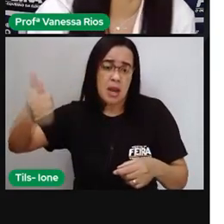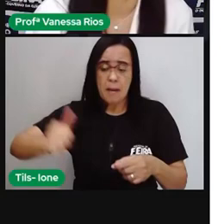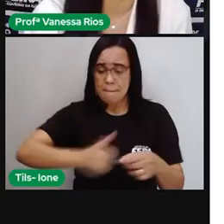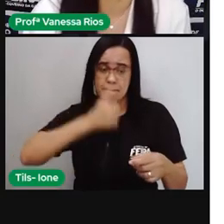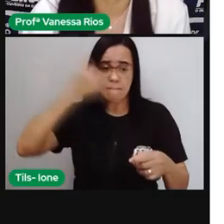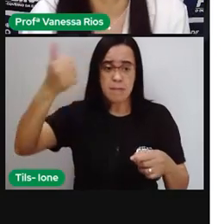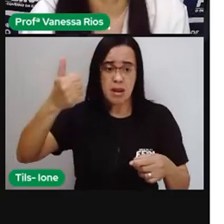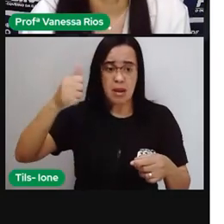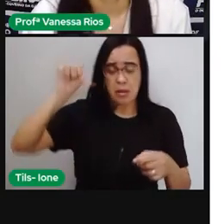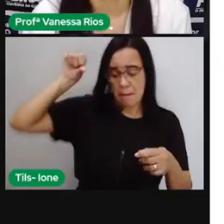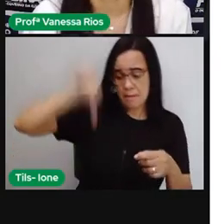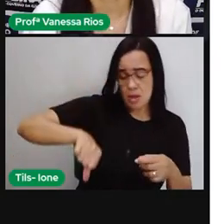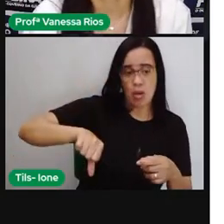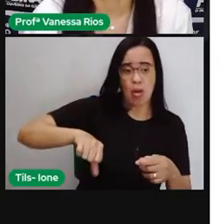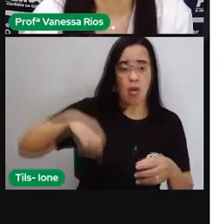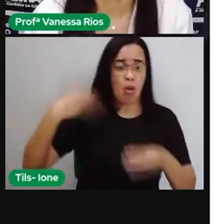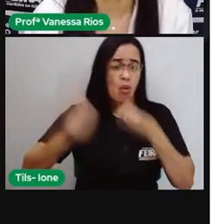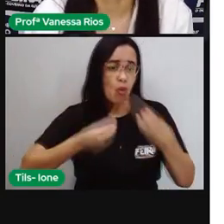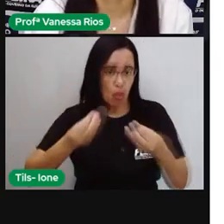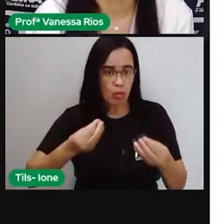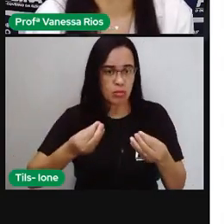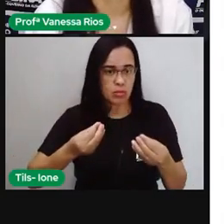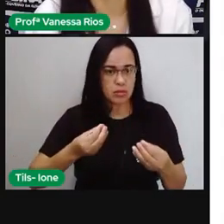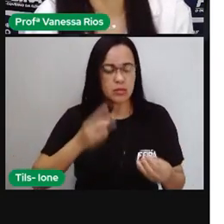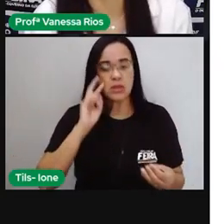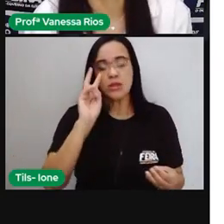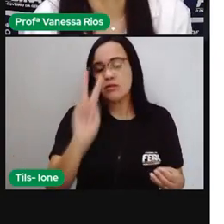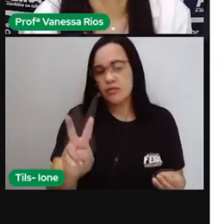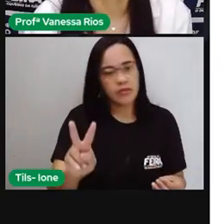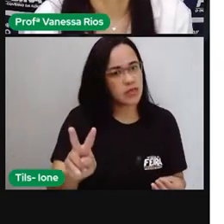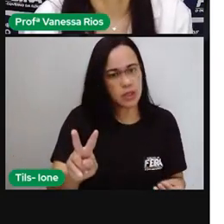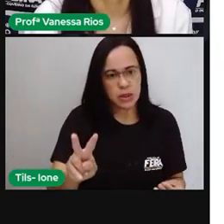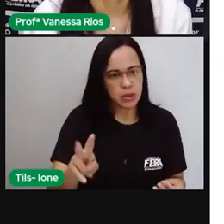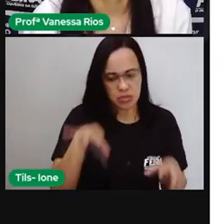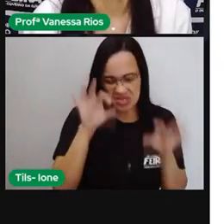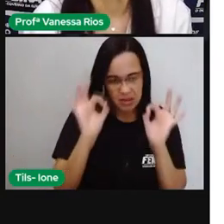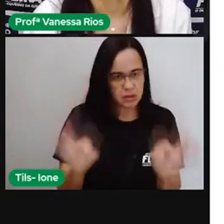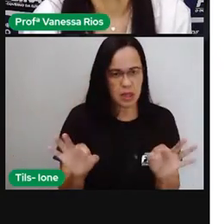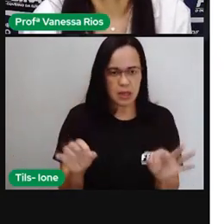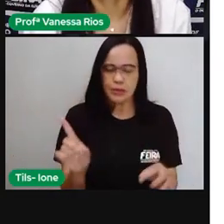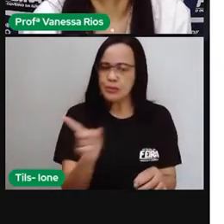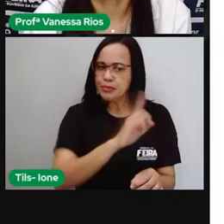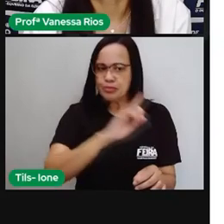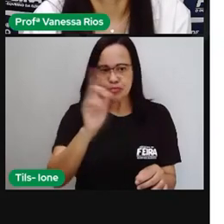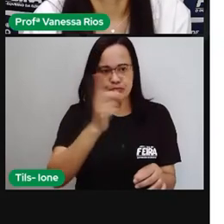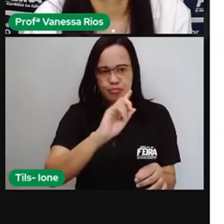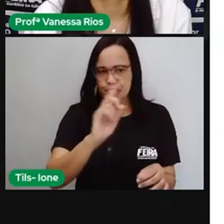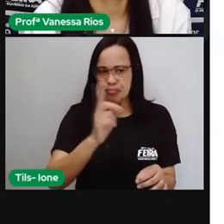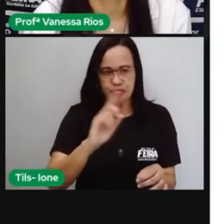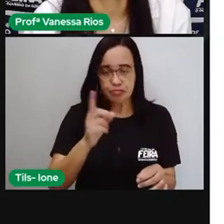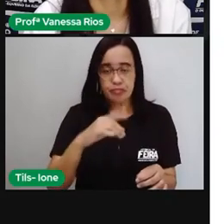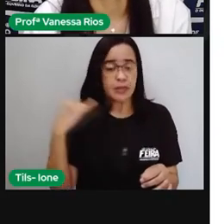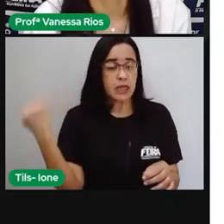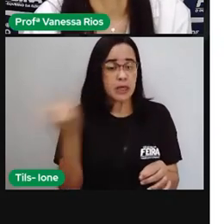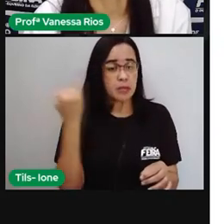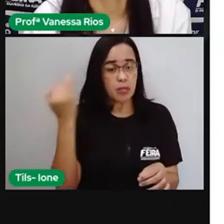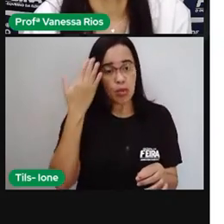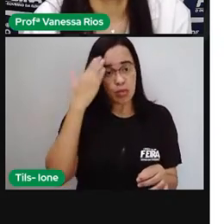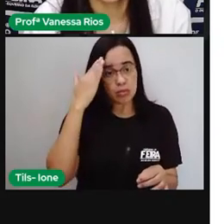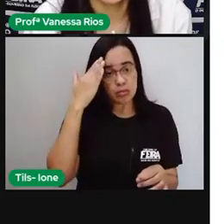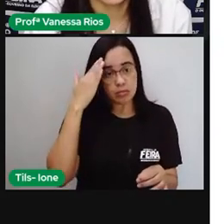melhor, raça pior, e a gente já viu que isso não é uma atitude correta. Mas é importante a gente entender aí o que